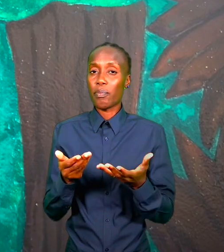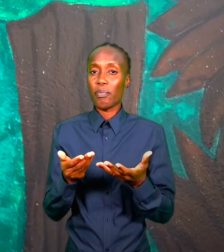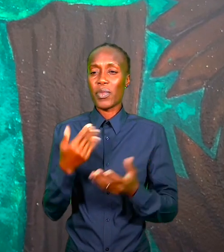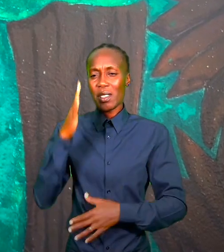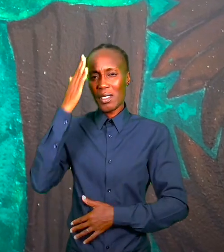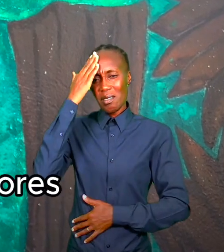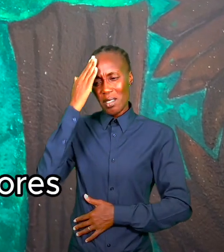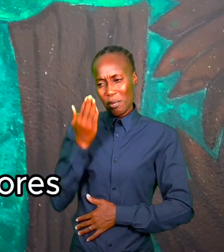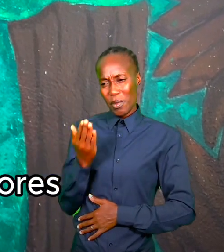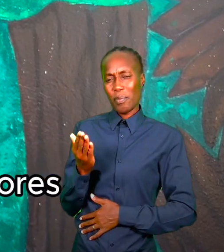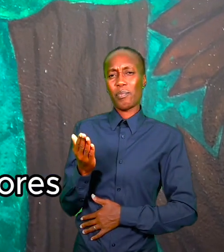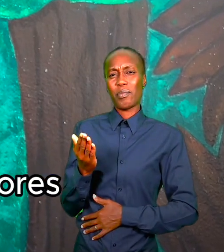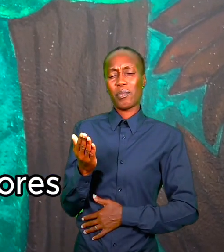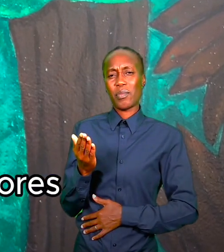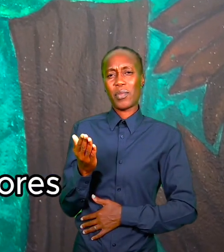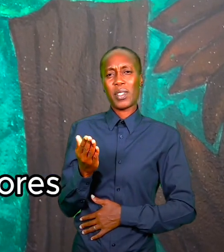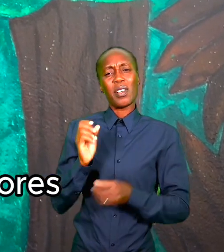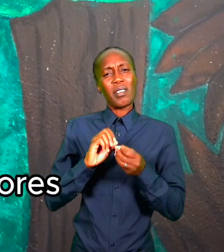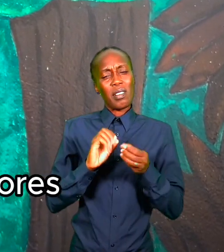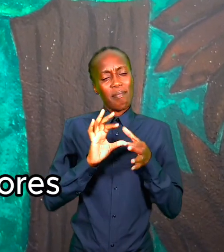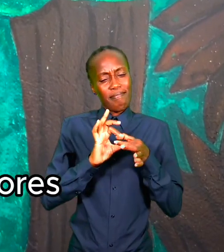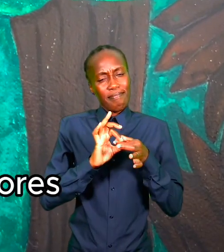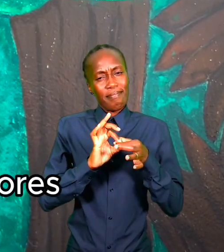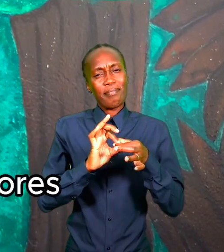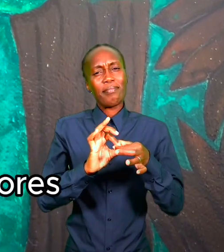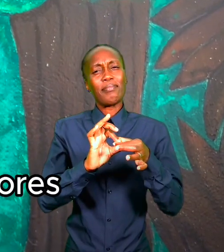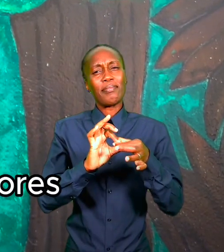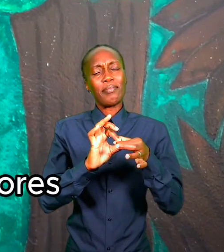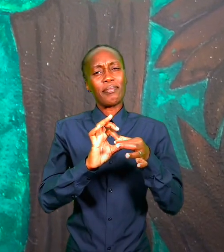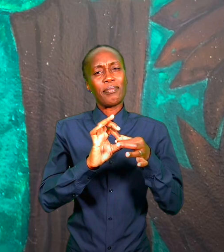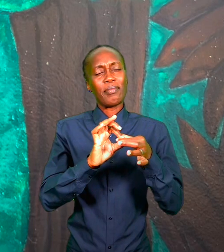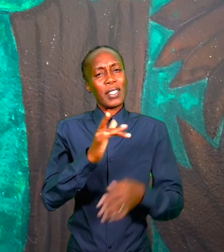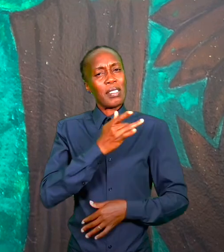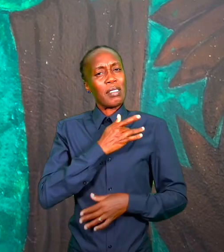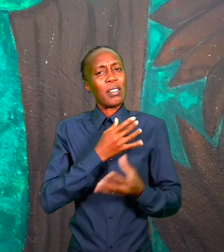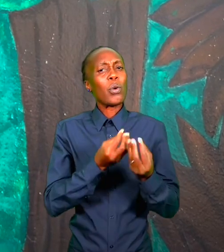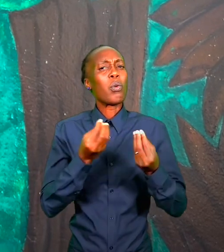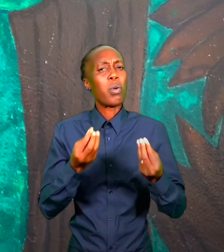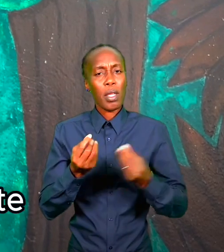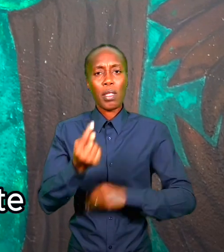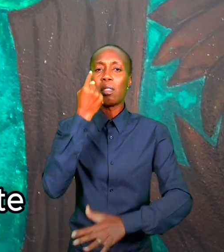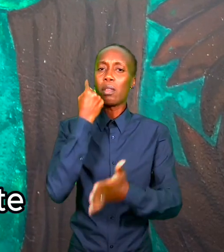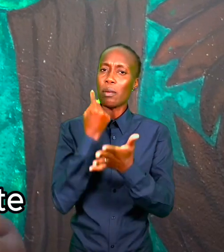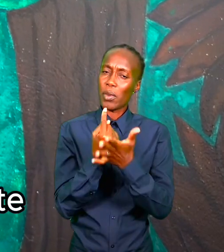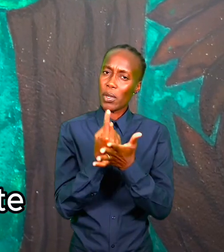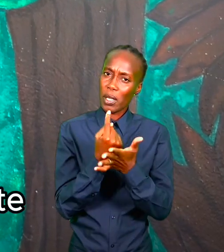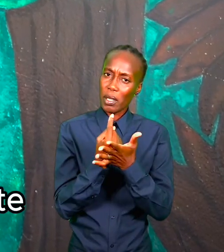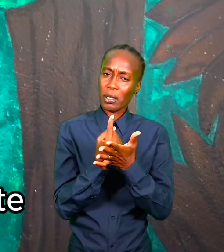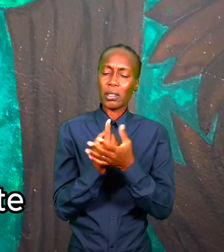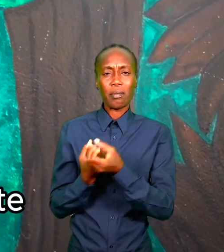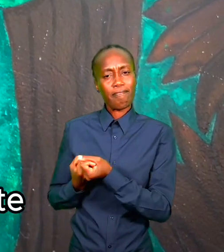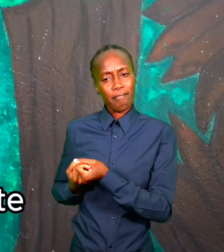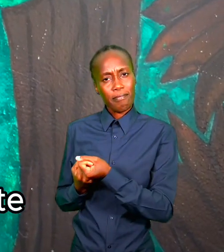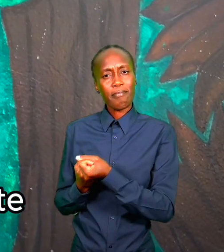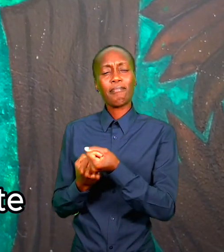vêm fazendo, e estes é que sabem quais são, estes é que levam as nossas dores, se eu posso assim dizer. Então, daí a